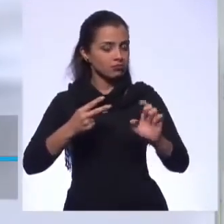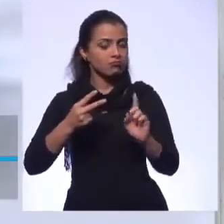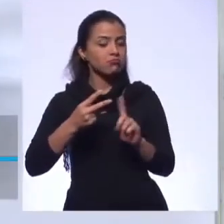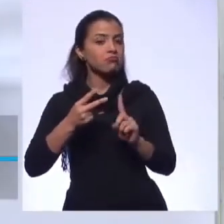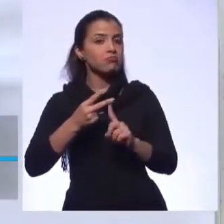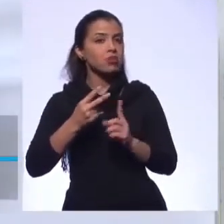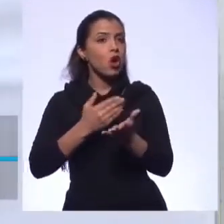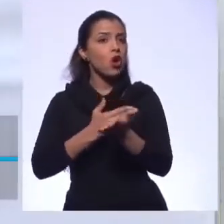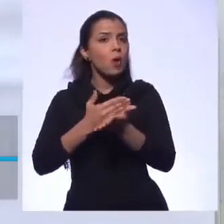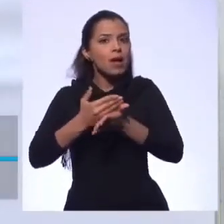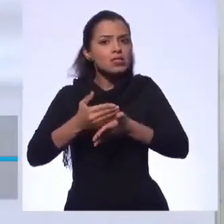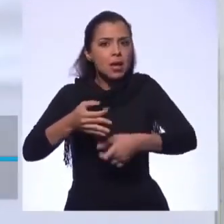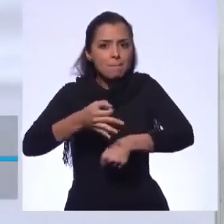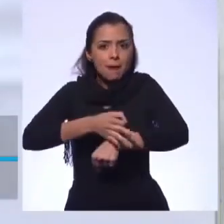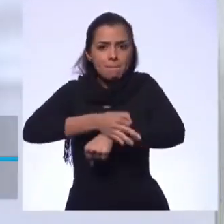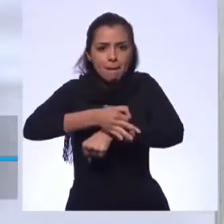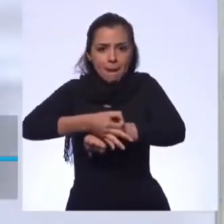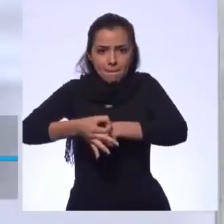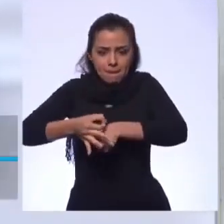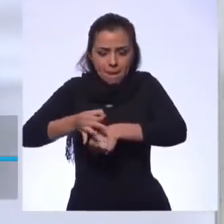aparecer um monte de pipoquinha pelo corpo.